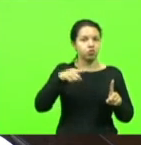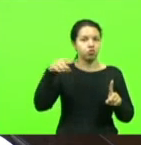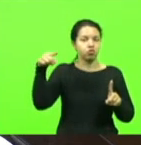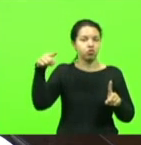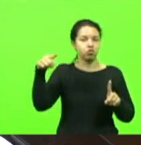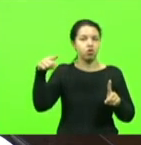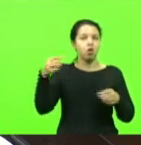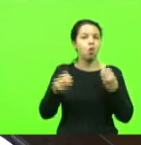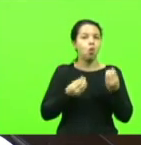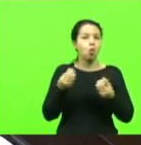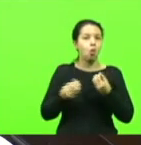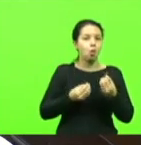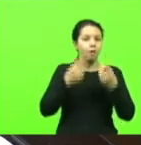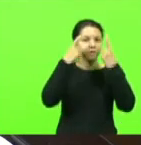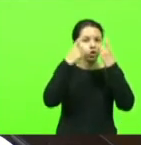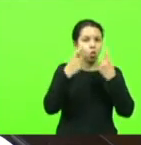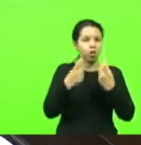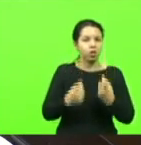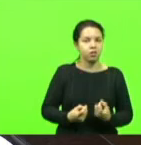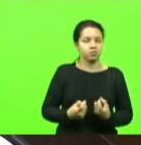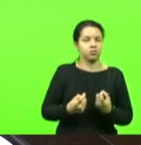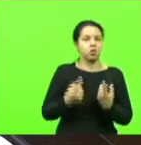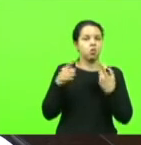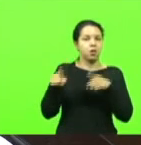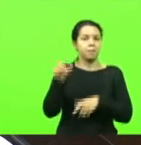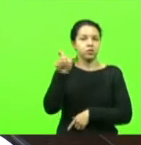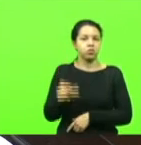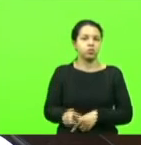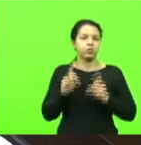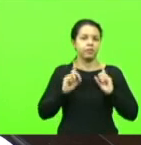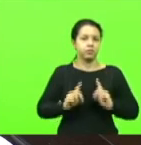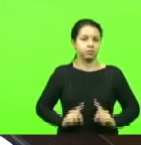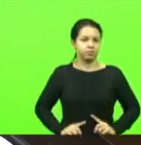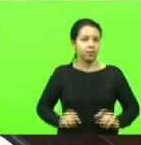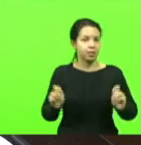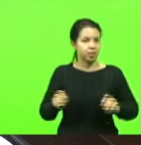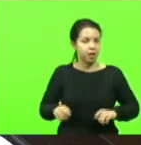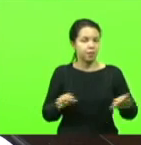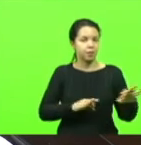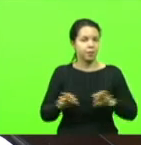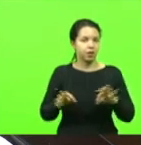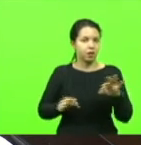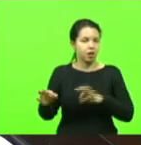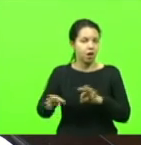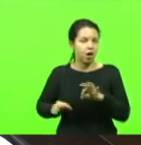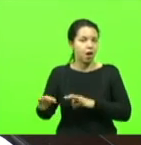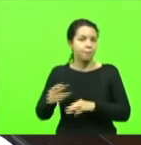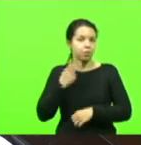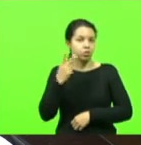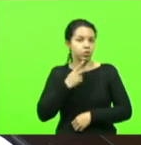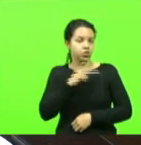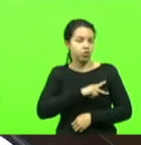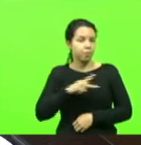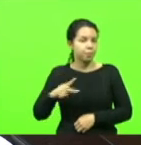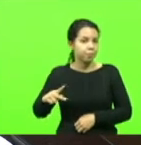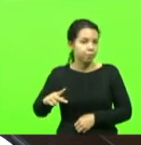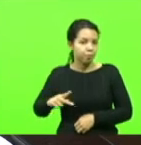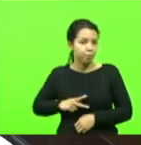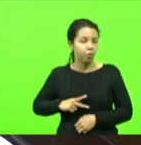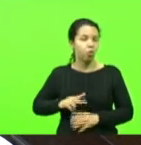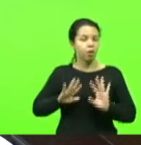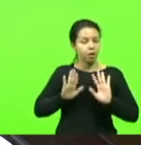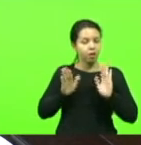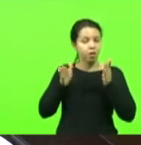contra a pessoa com deficiência possibilitando a elaboração de políticas públicas direcionadas a